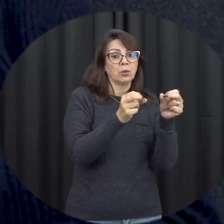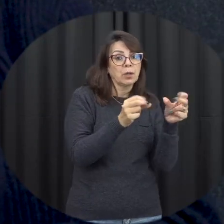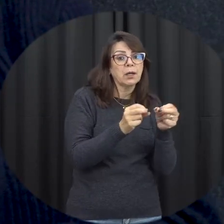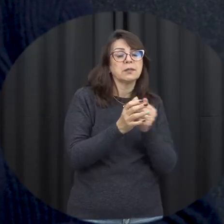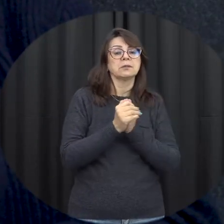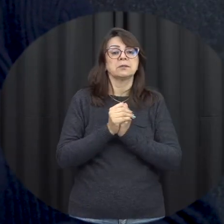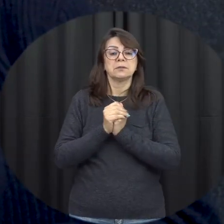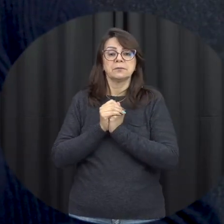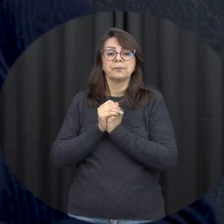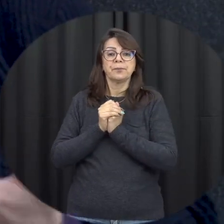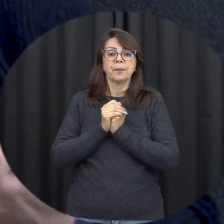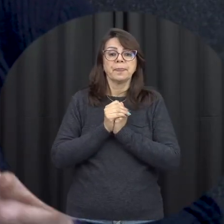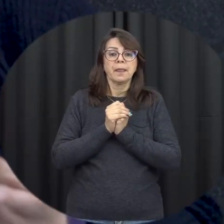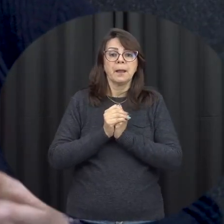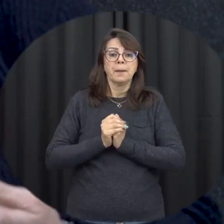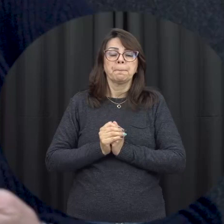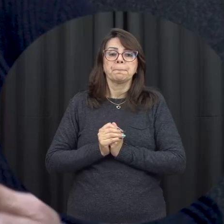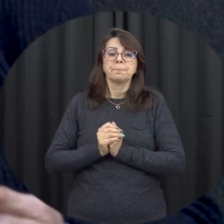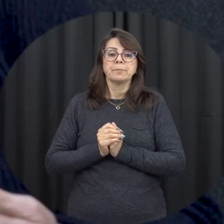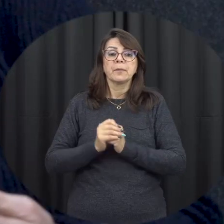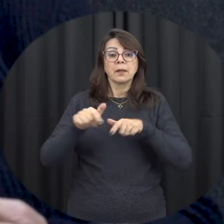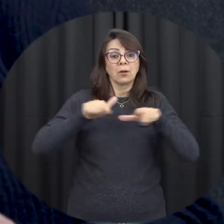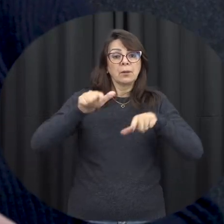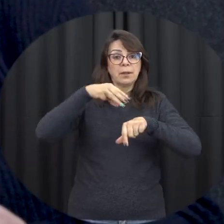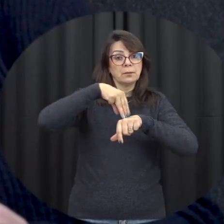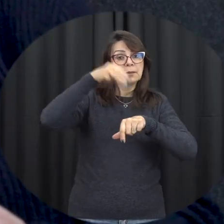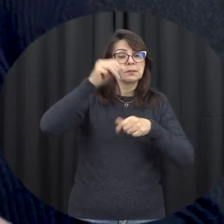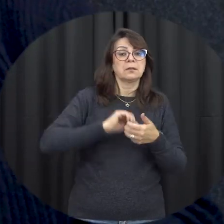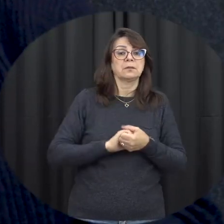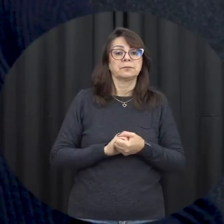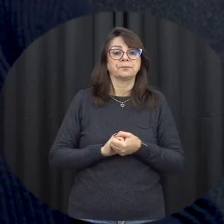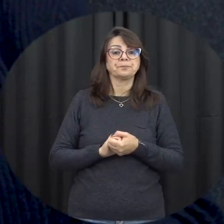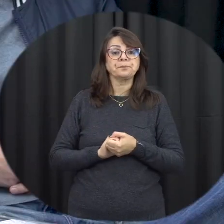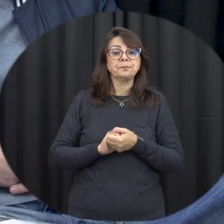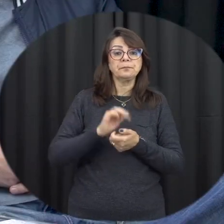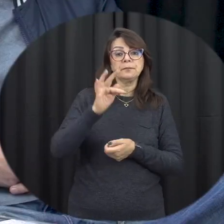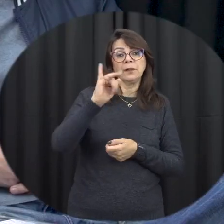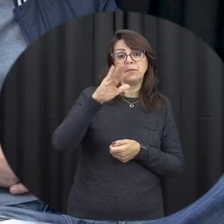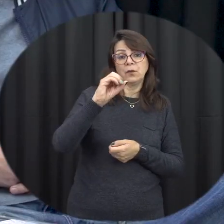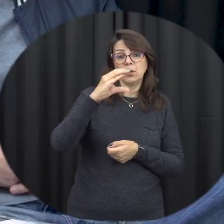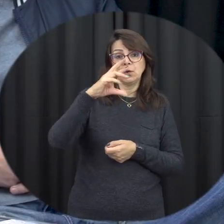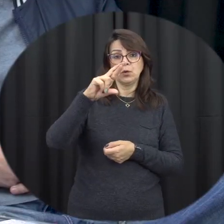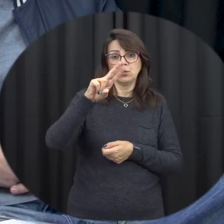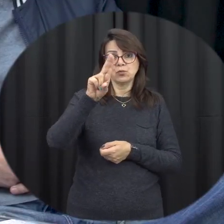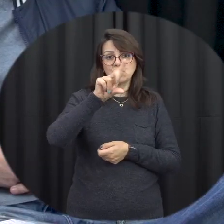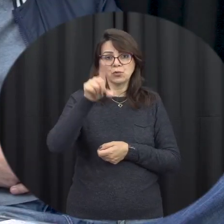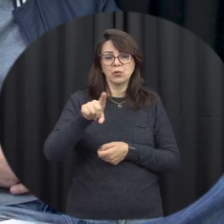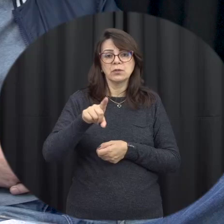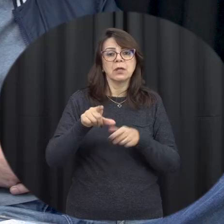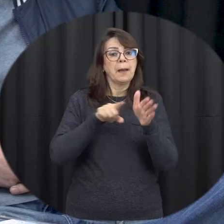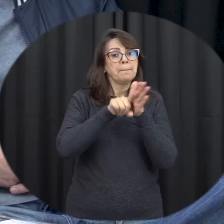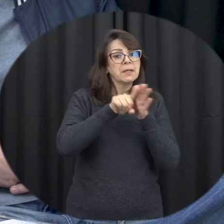câncer e era também para o câncer do colo do útero, que eu estava trabalhando no mestrado. E já na Fiocruz, era uma